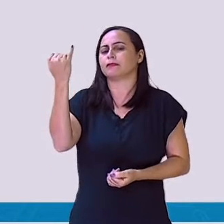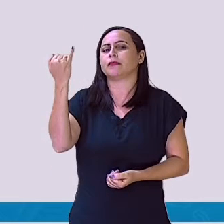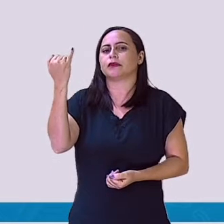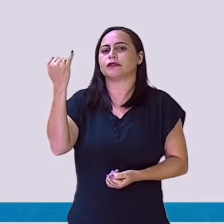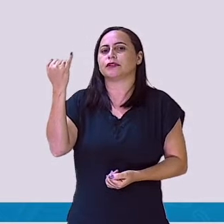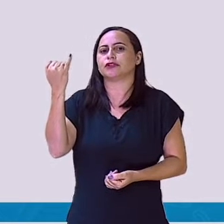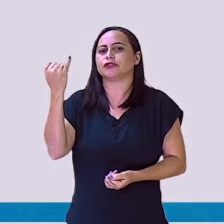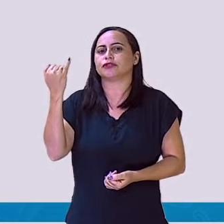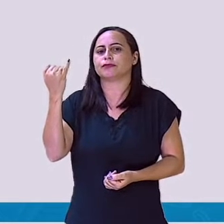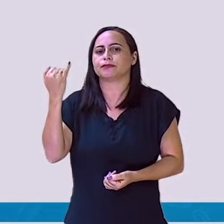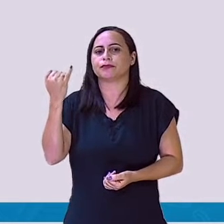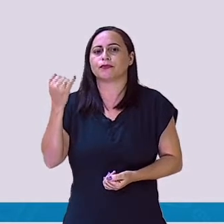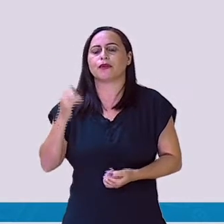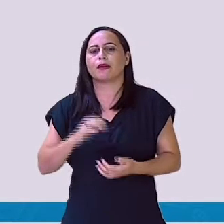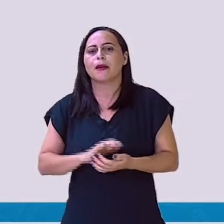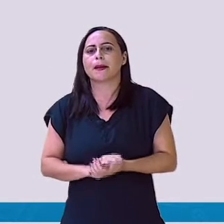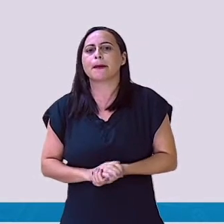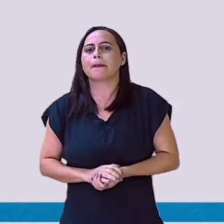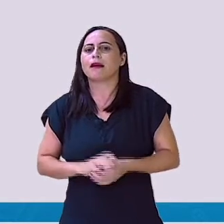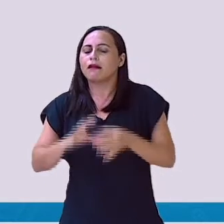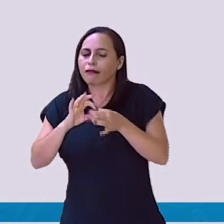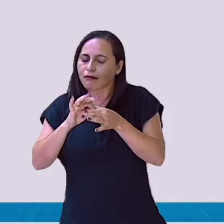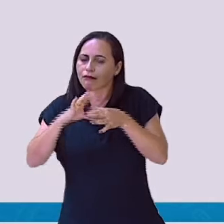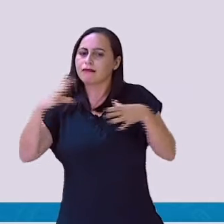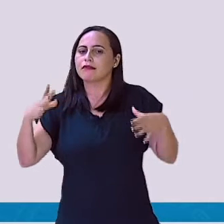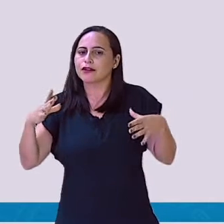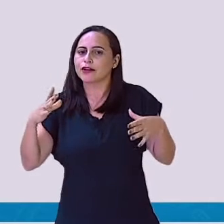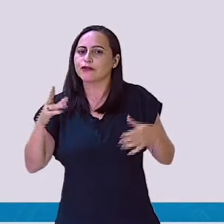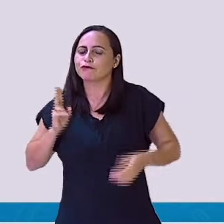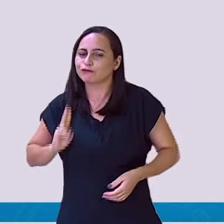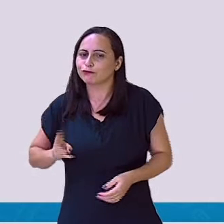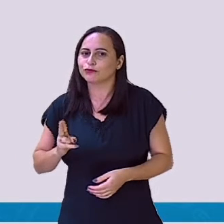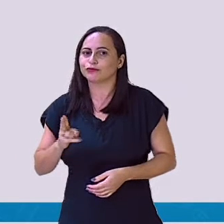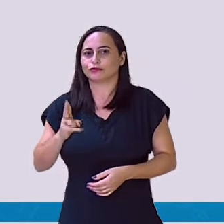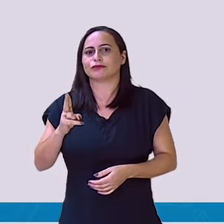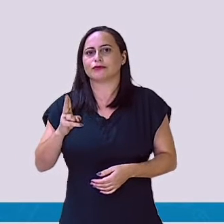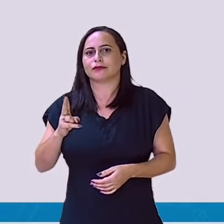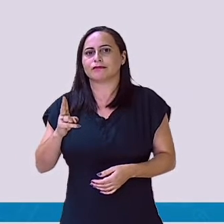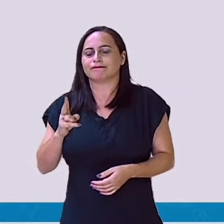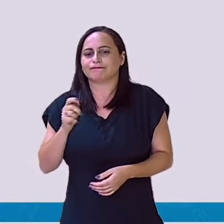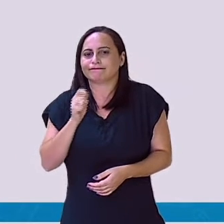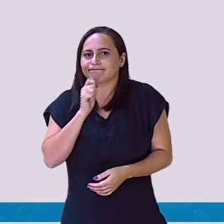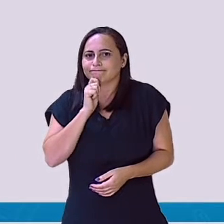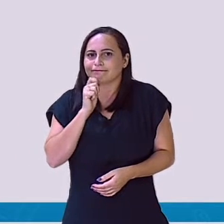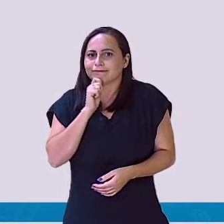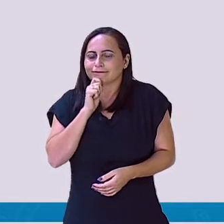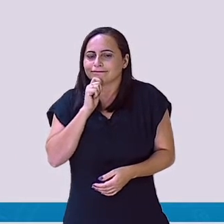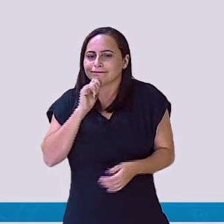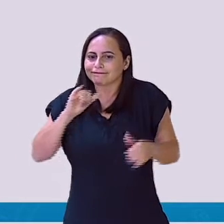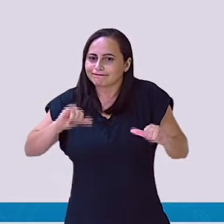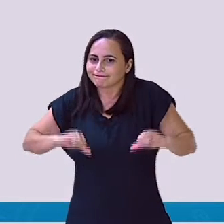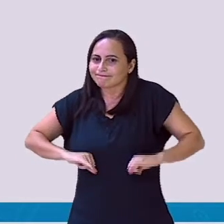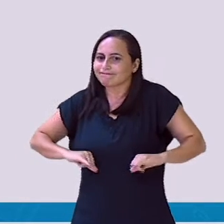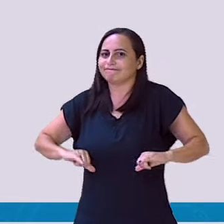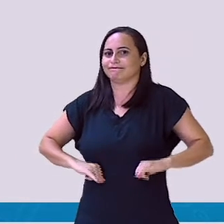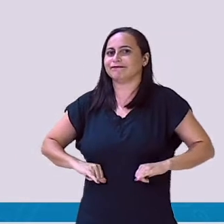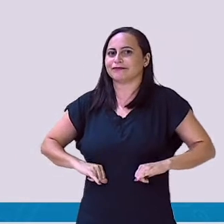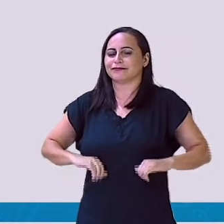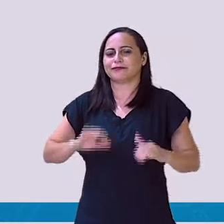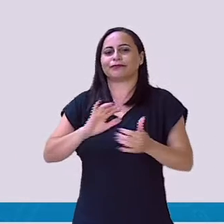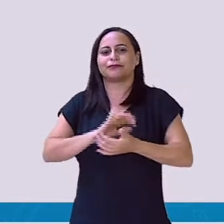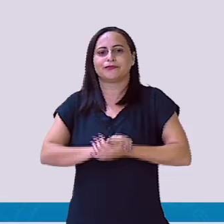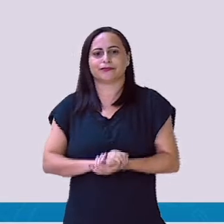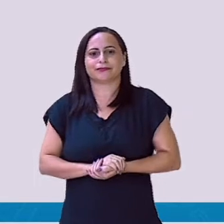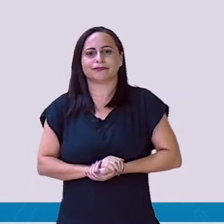isso deixei de ser livre, mesmo que me queime. É um texto de Fernando